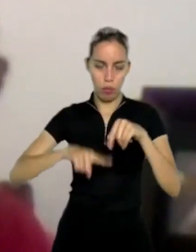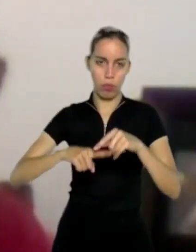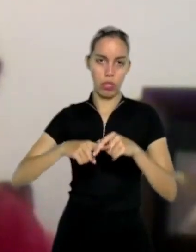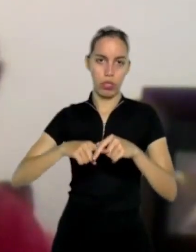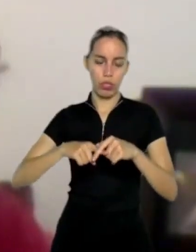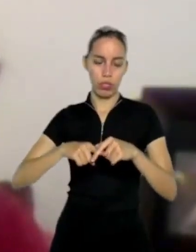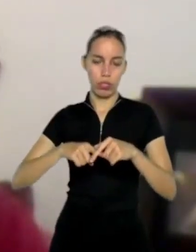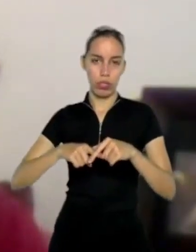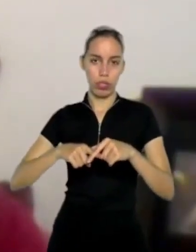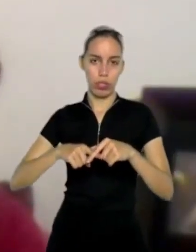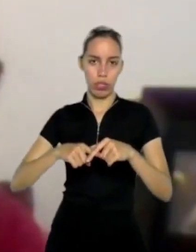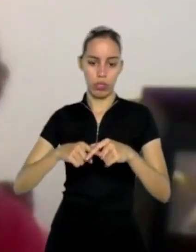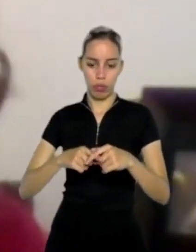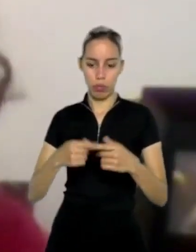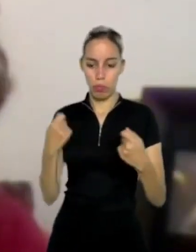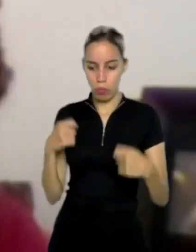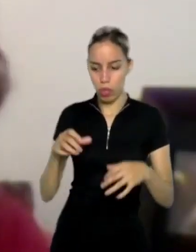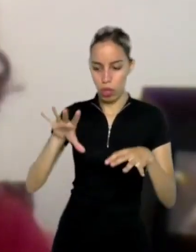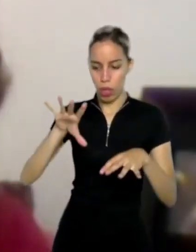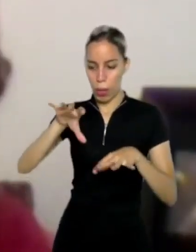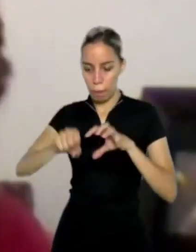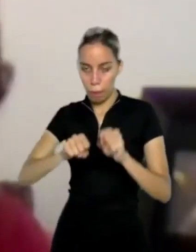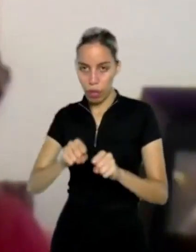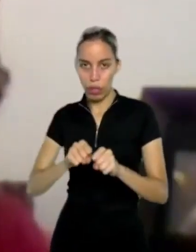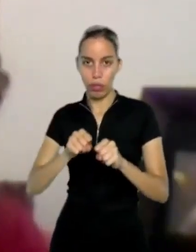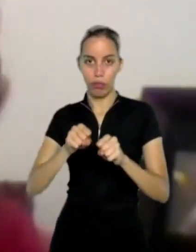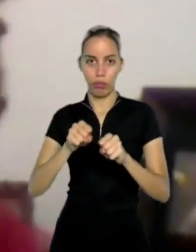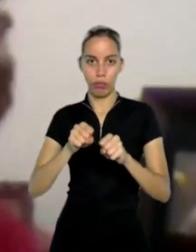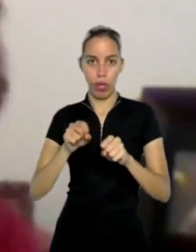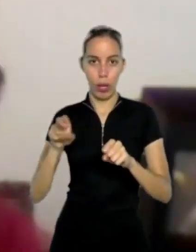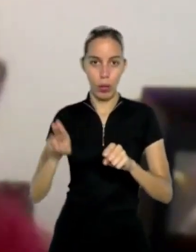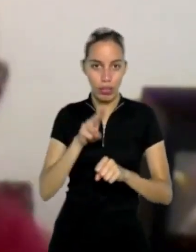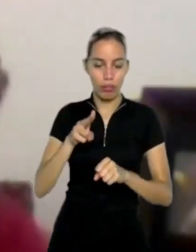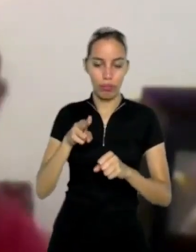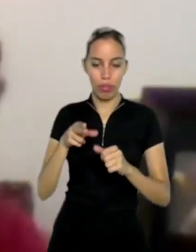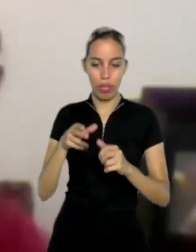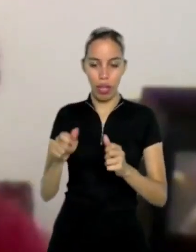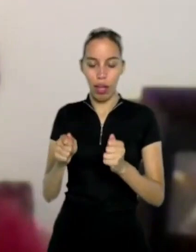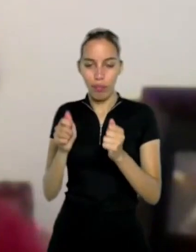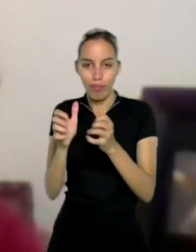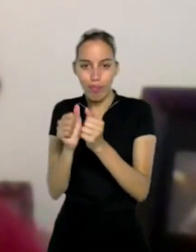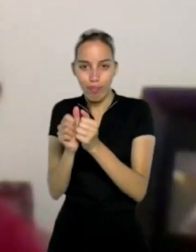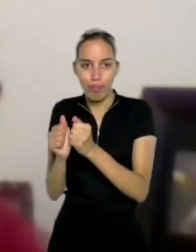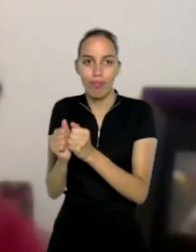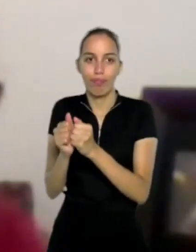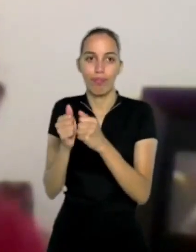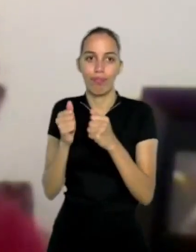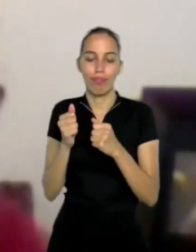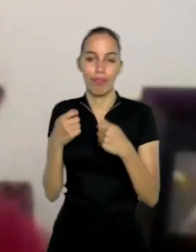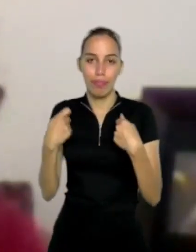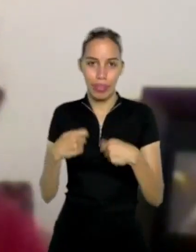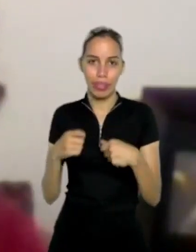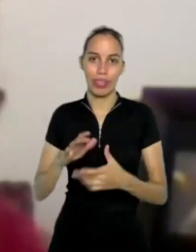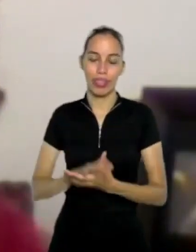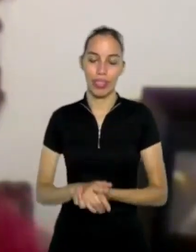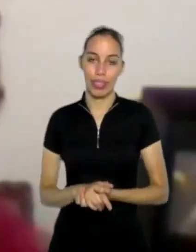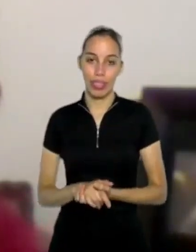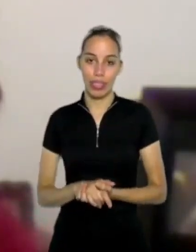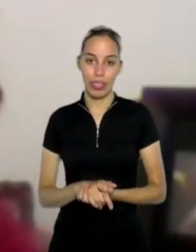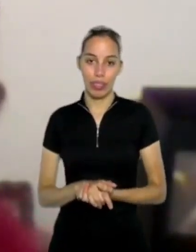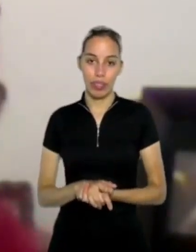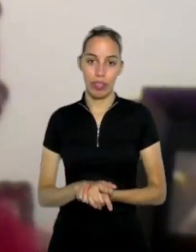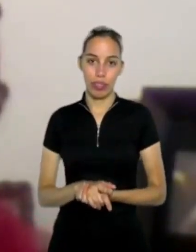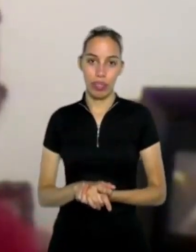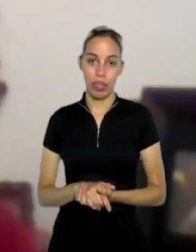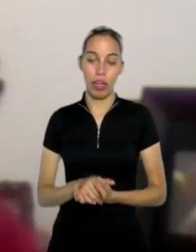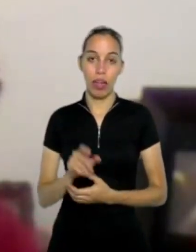que tocar, tem que, né, usar o livro, consumir esse livro. E aí eu mandei os